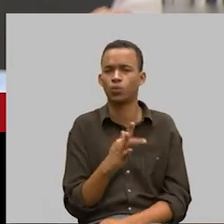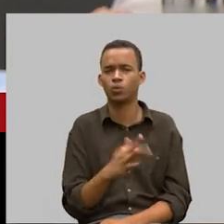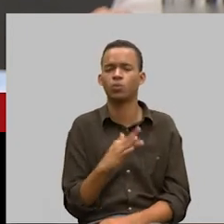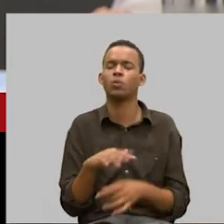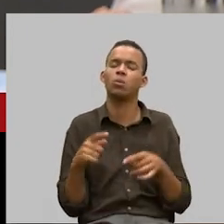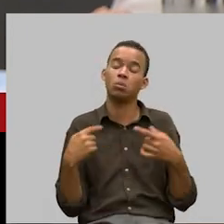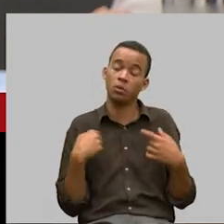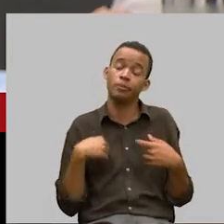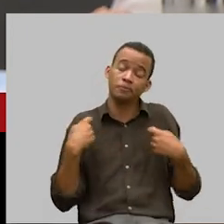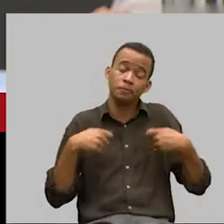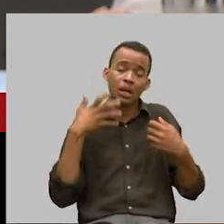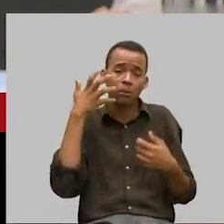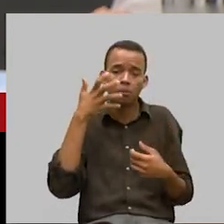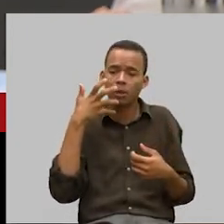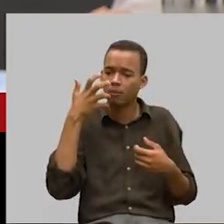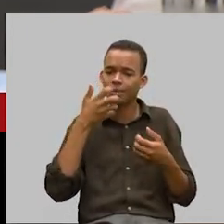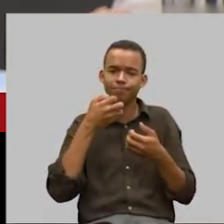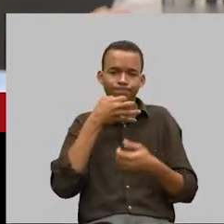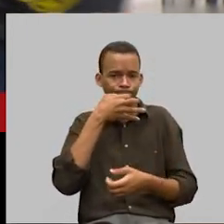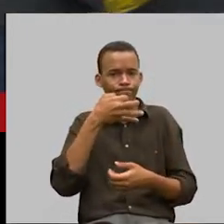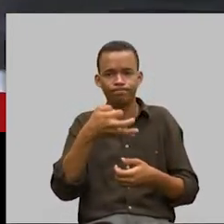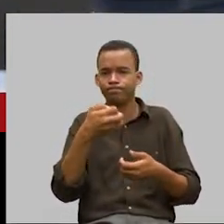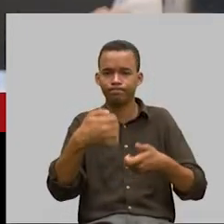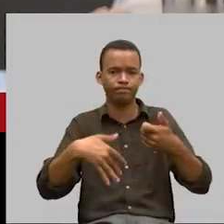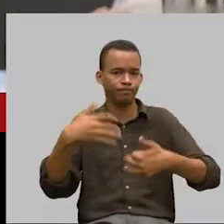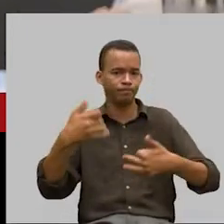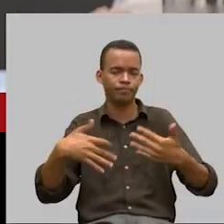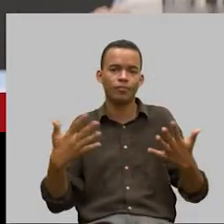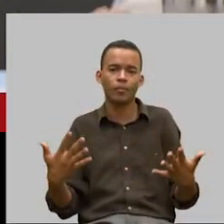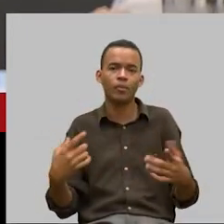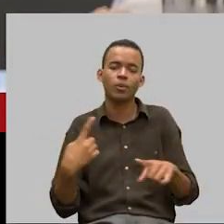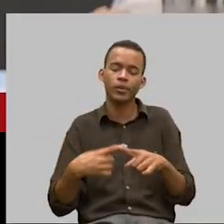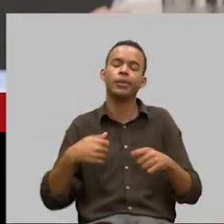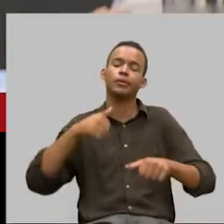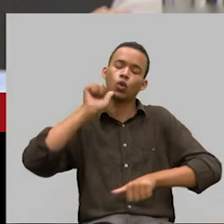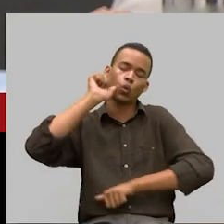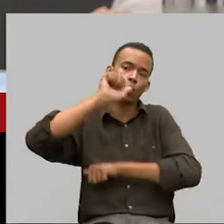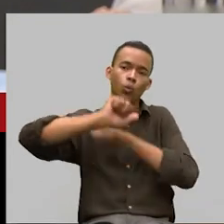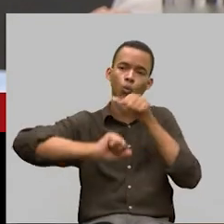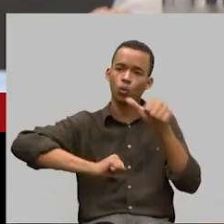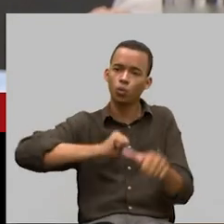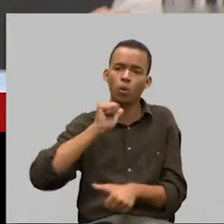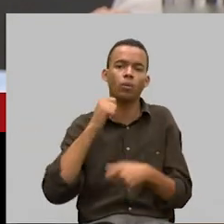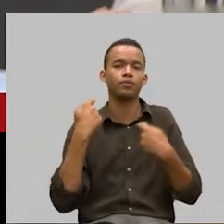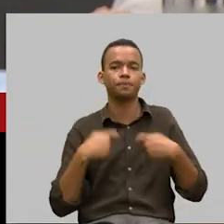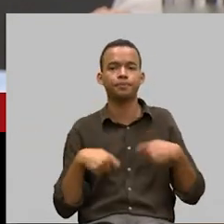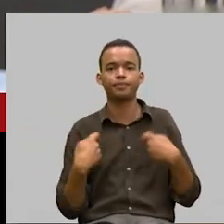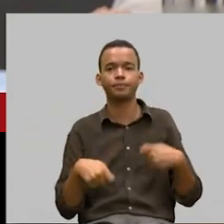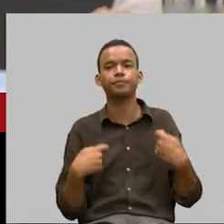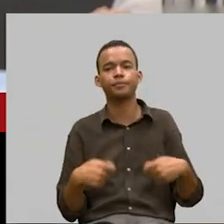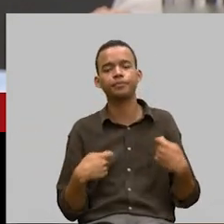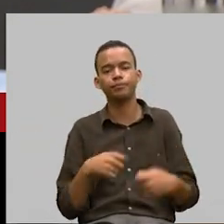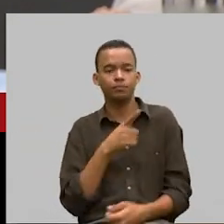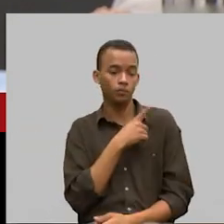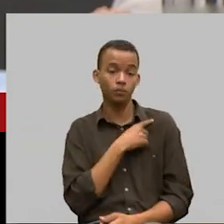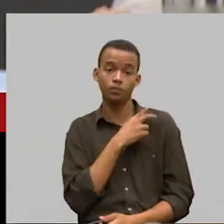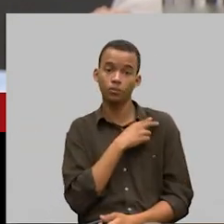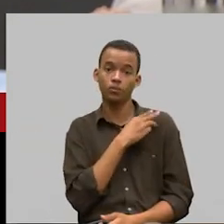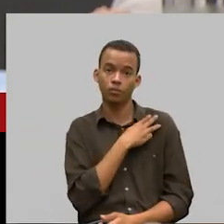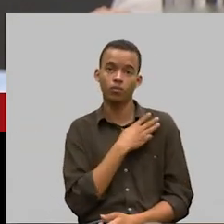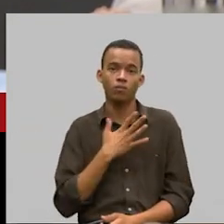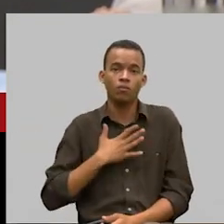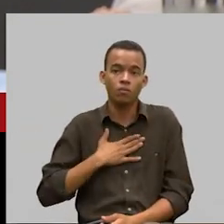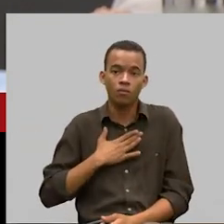abordar ela né E que a gente possa realmente reverter essa situação eh por exemplo do ensino médio e aí para mim